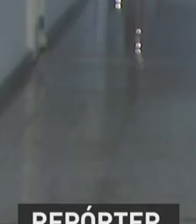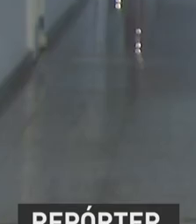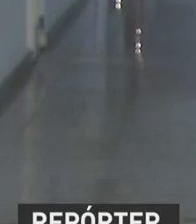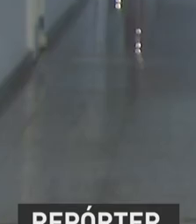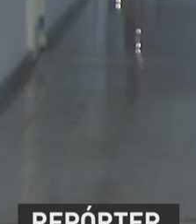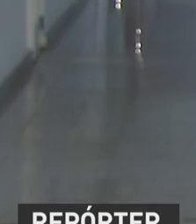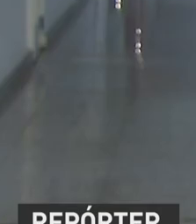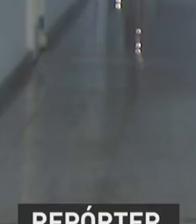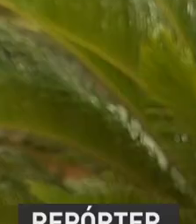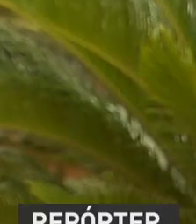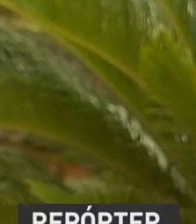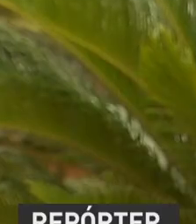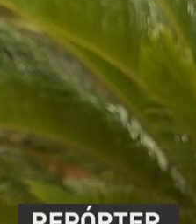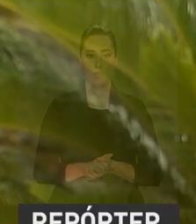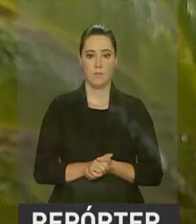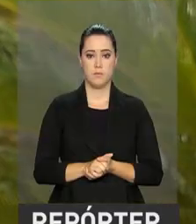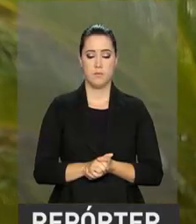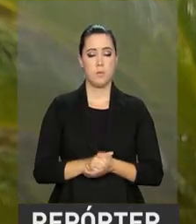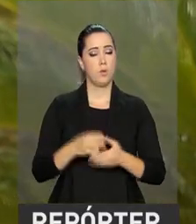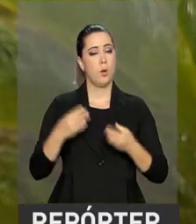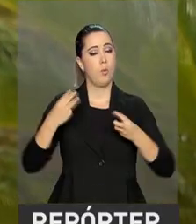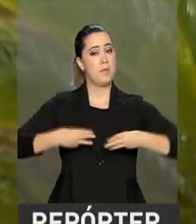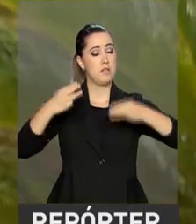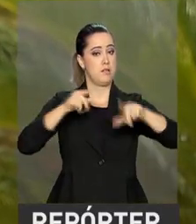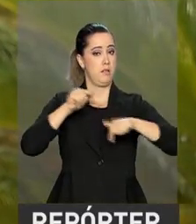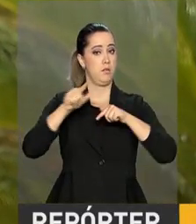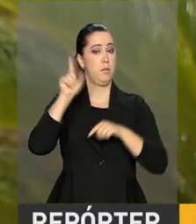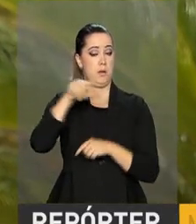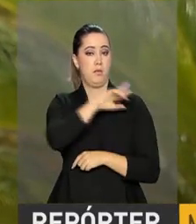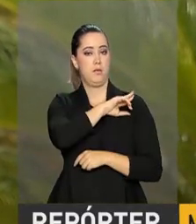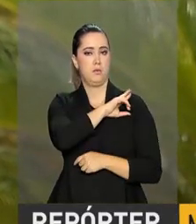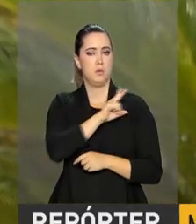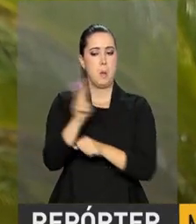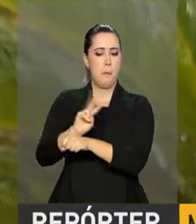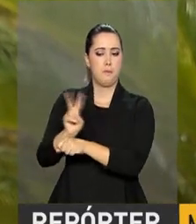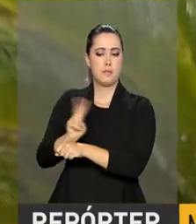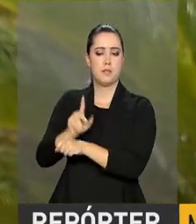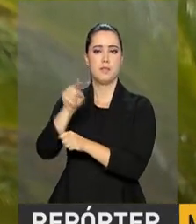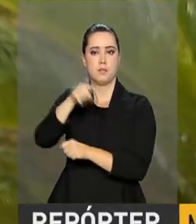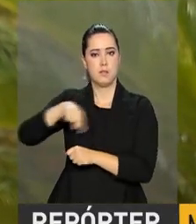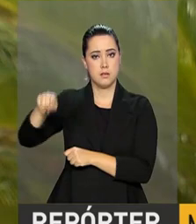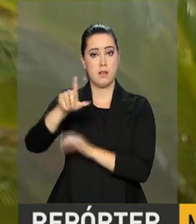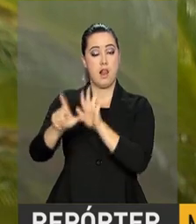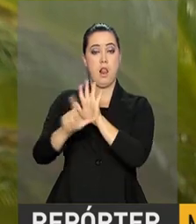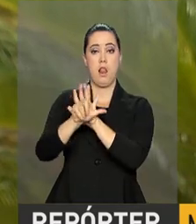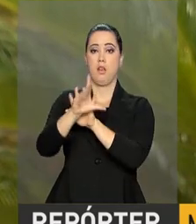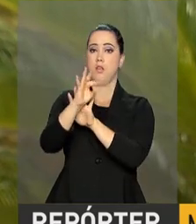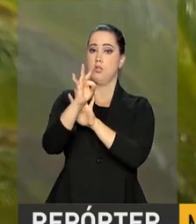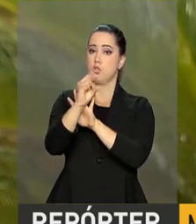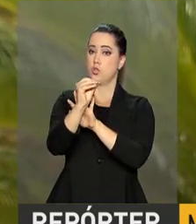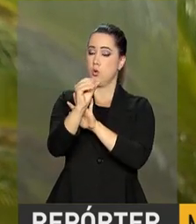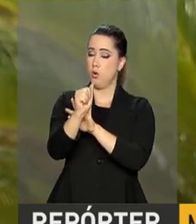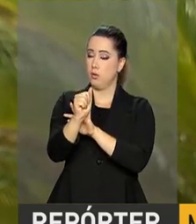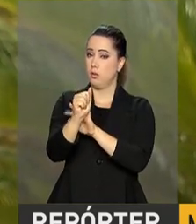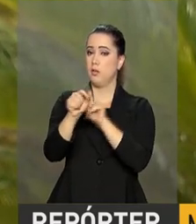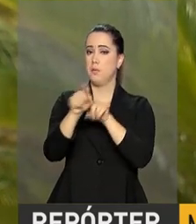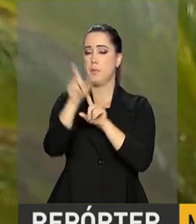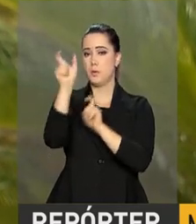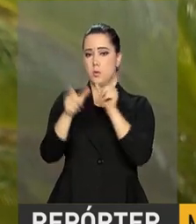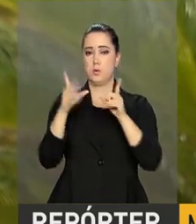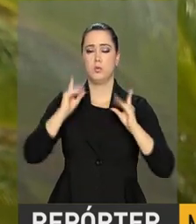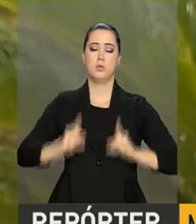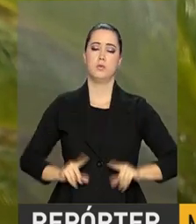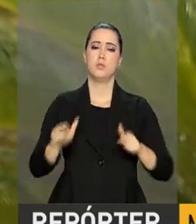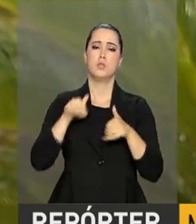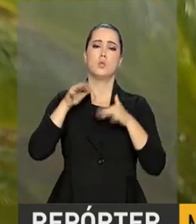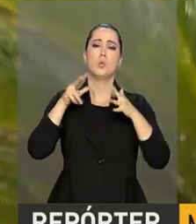sua deficiência. O Ministério do Trabalho é responsável por fiscalizar a Lei de Cotas para pessoas com deficiência